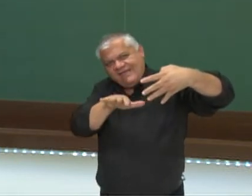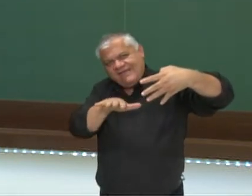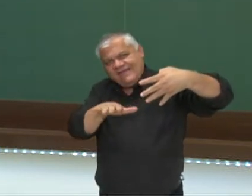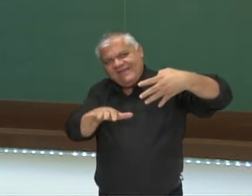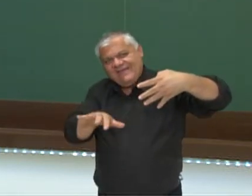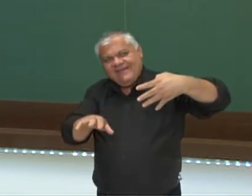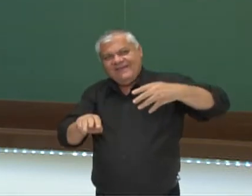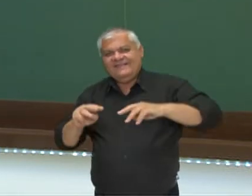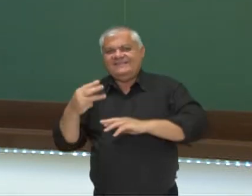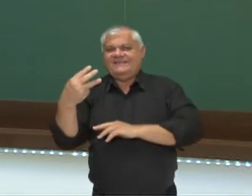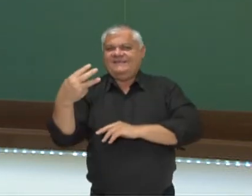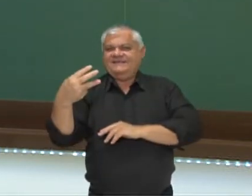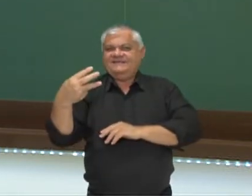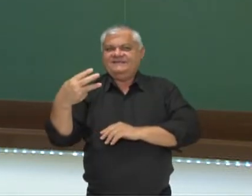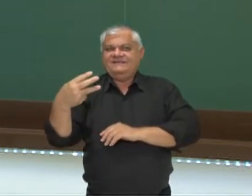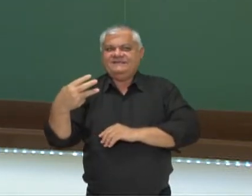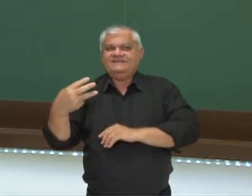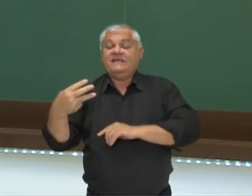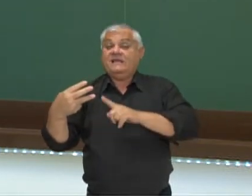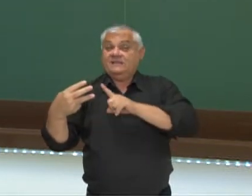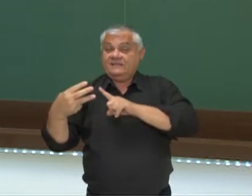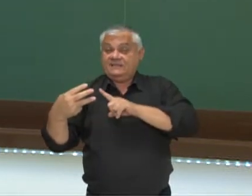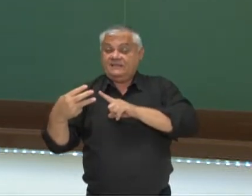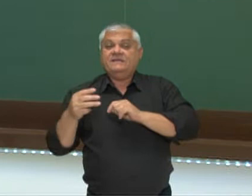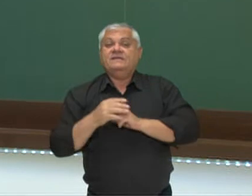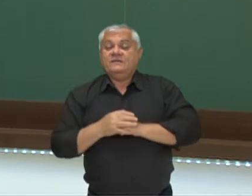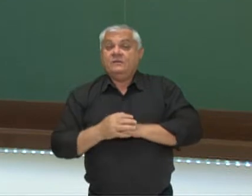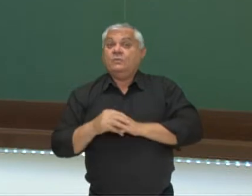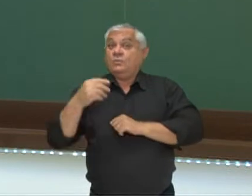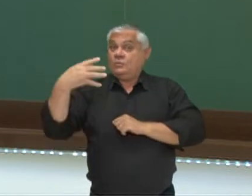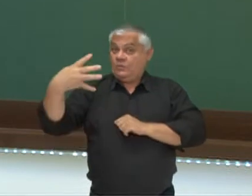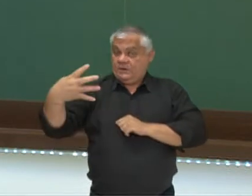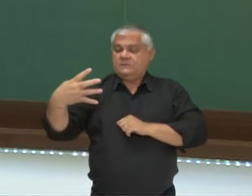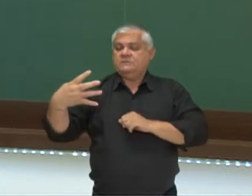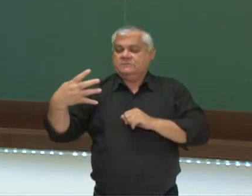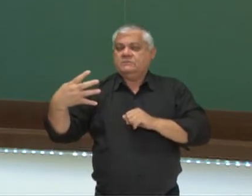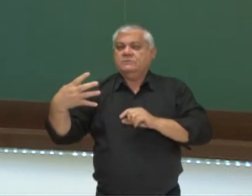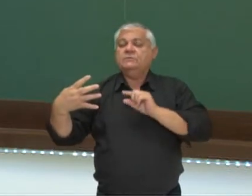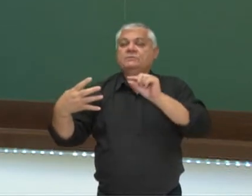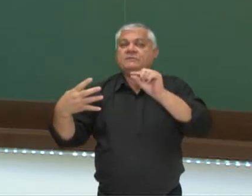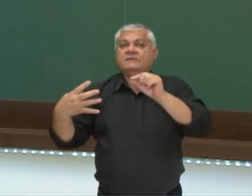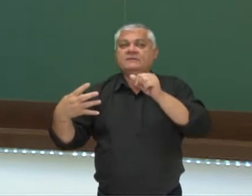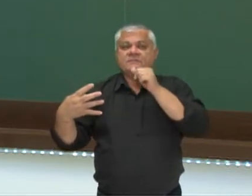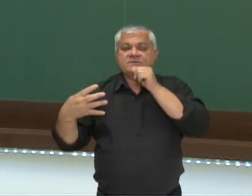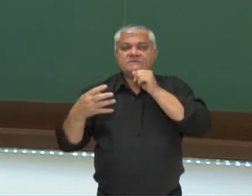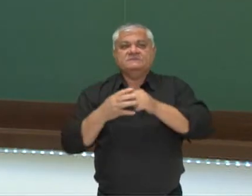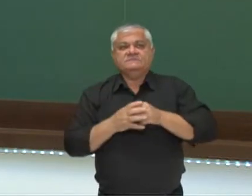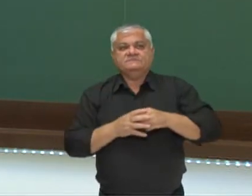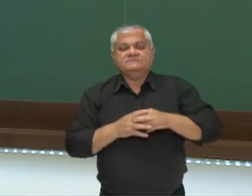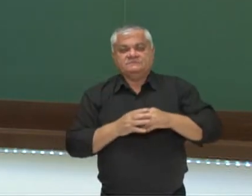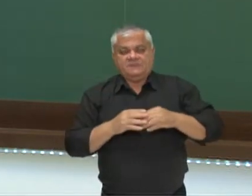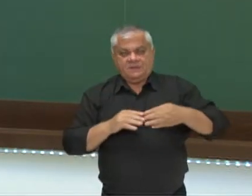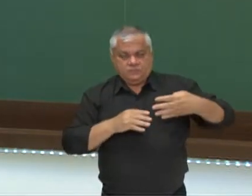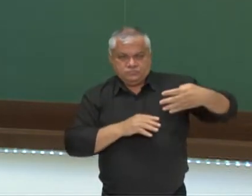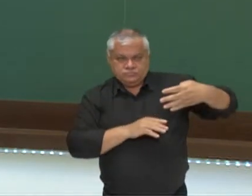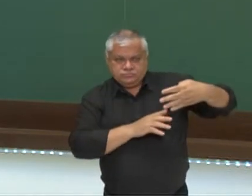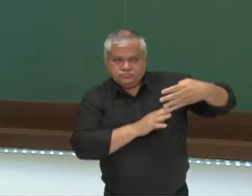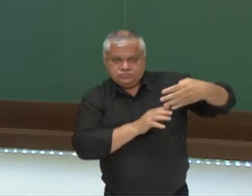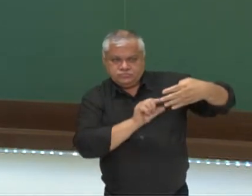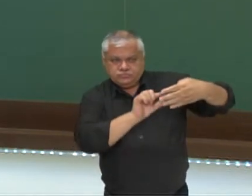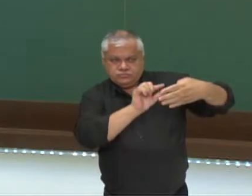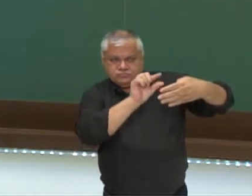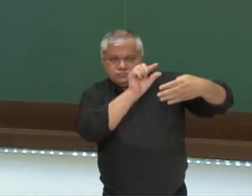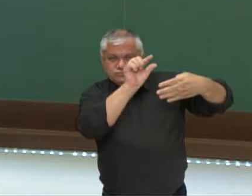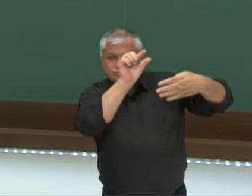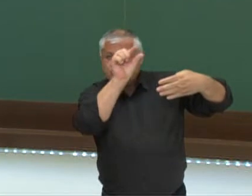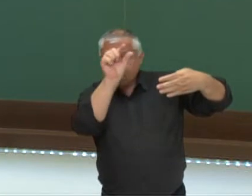3 porções. Venha a ser dividida, aliás, em 4 porções, e a bacia hidrográfica do Rio Paraná, também em função da